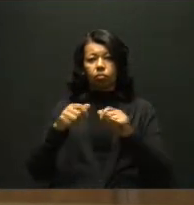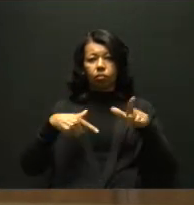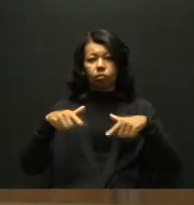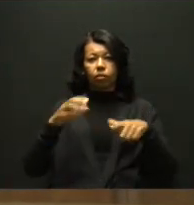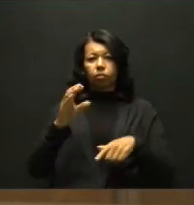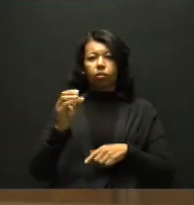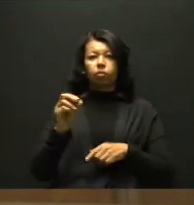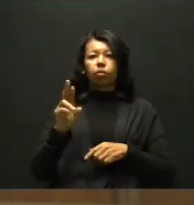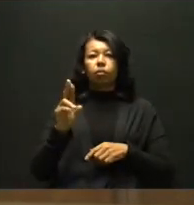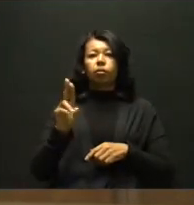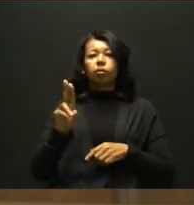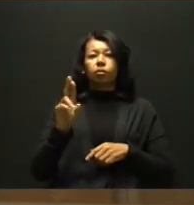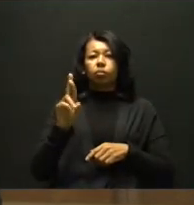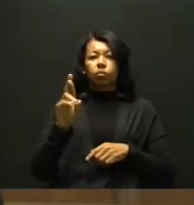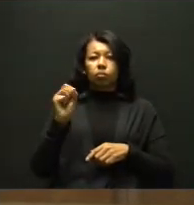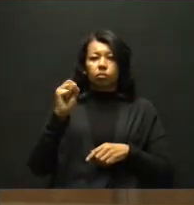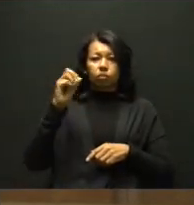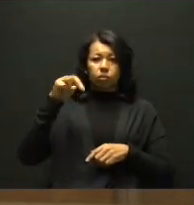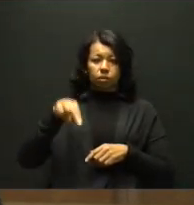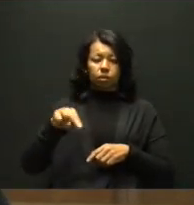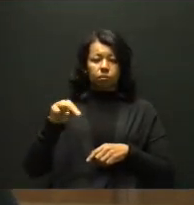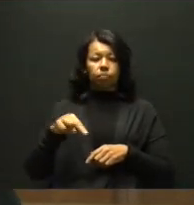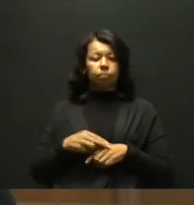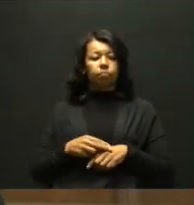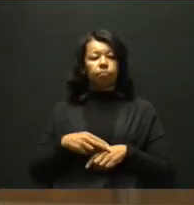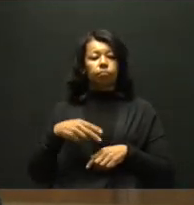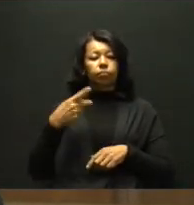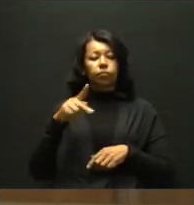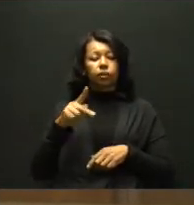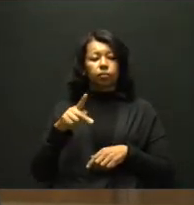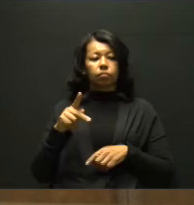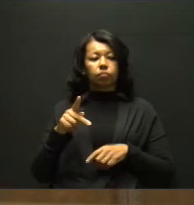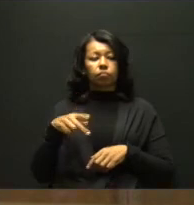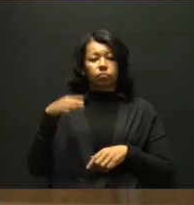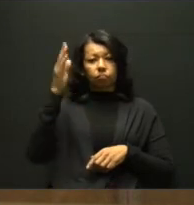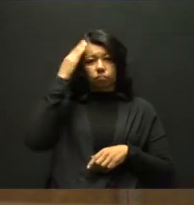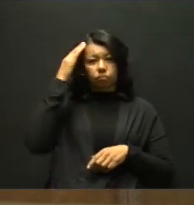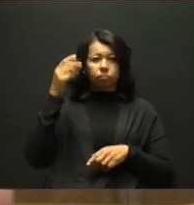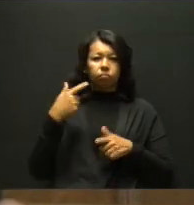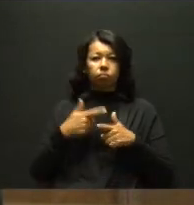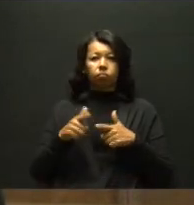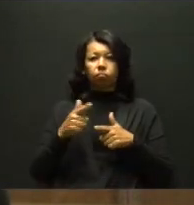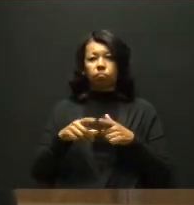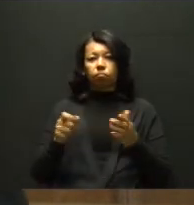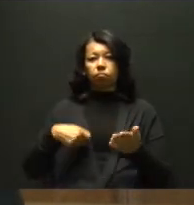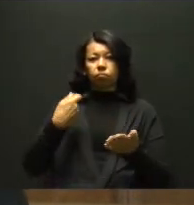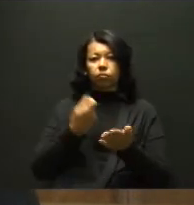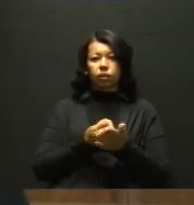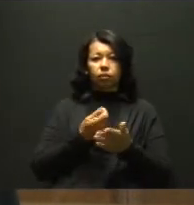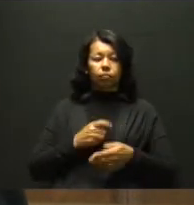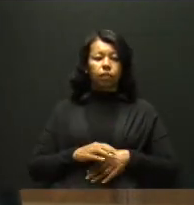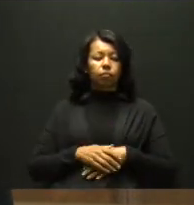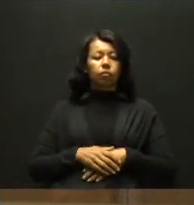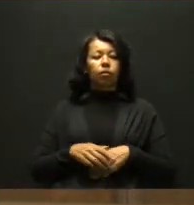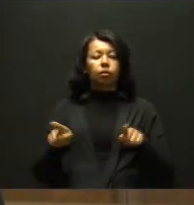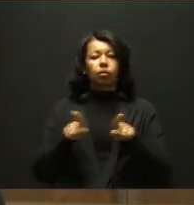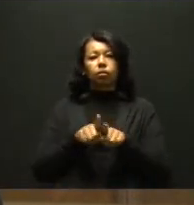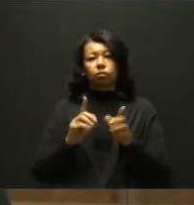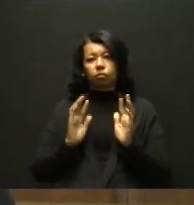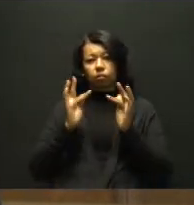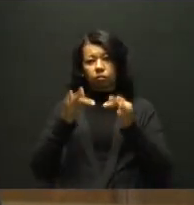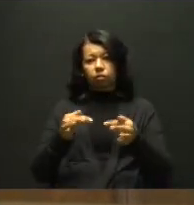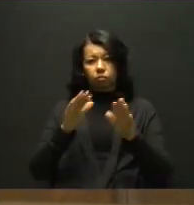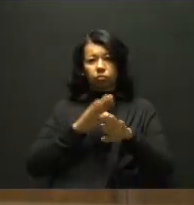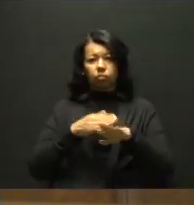da extinta por sam sobre alguns assuntos referentes a pagamentos chegamos ao final